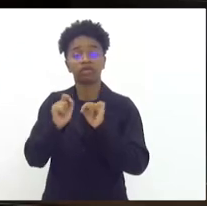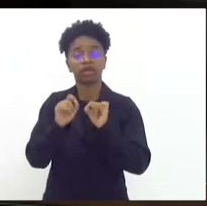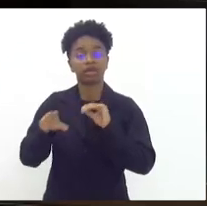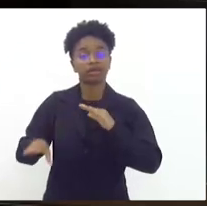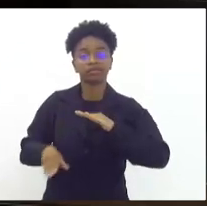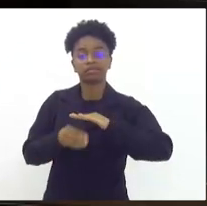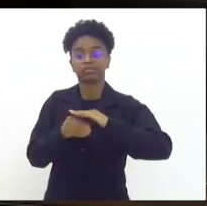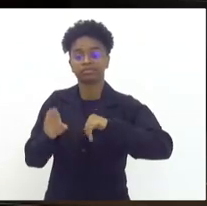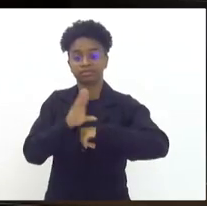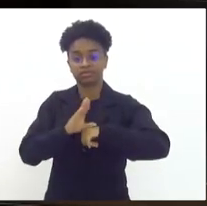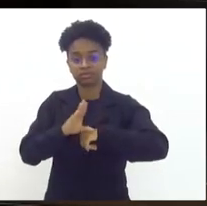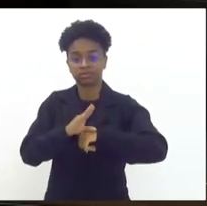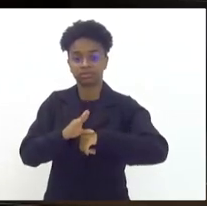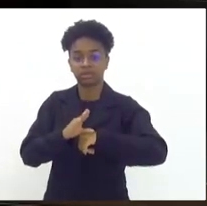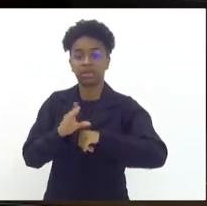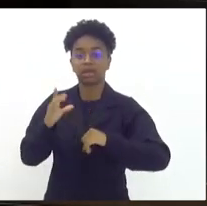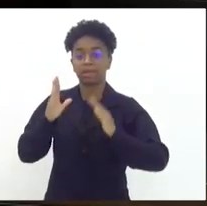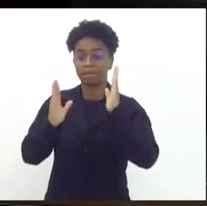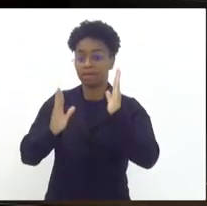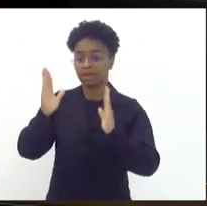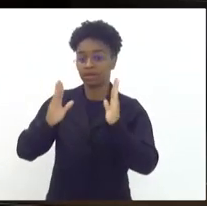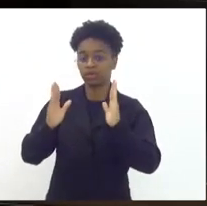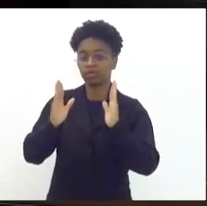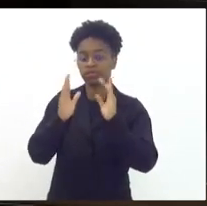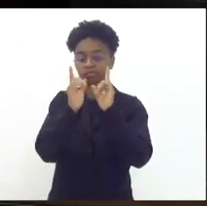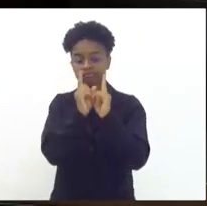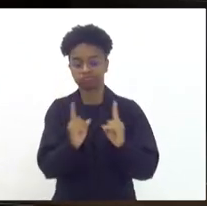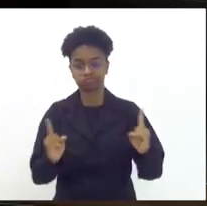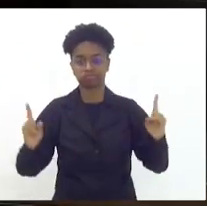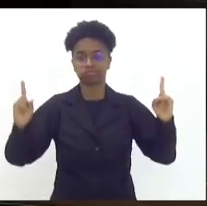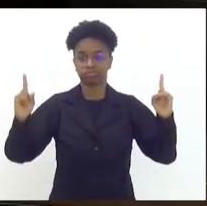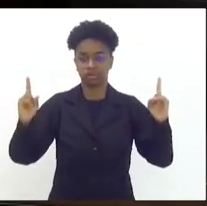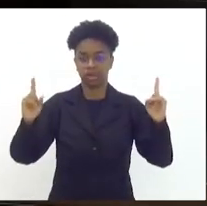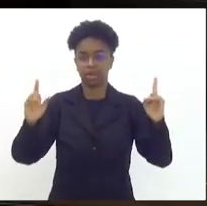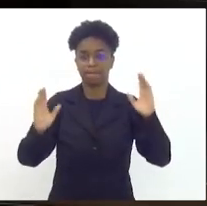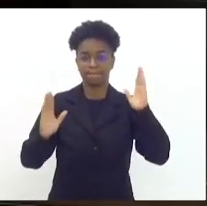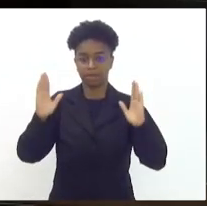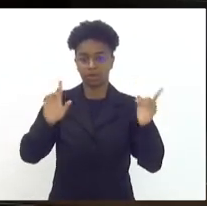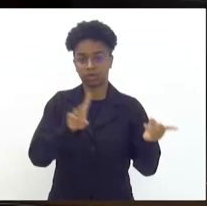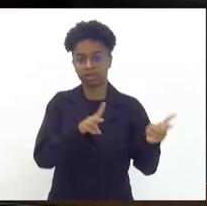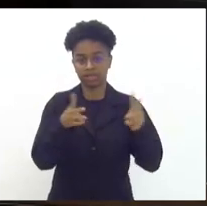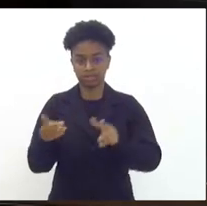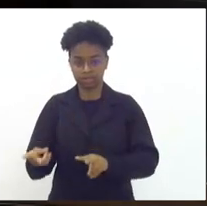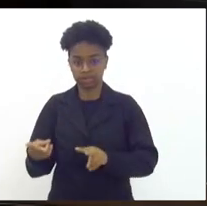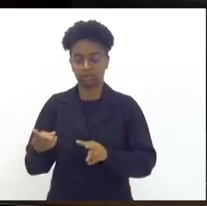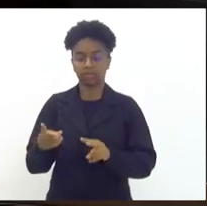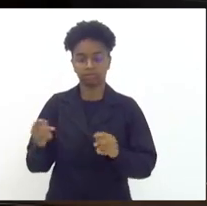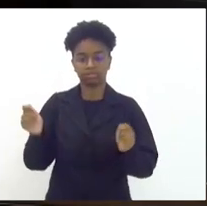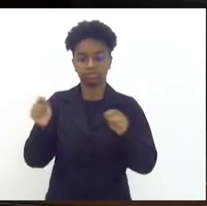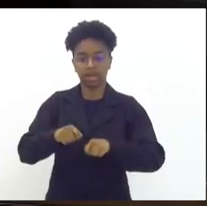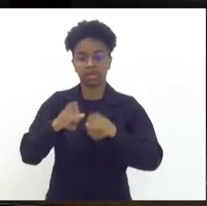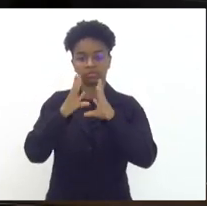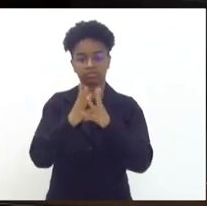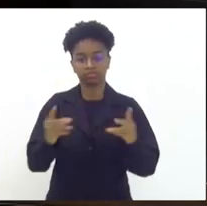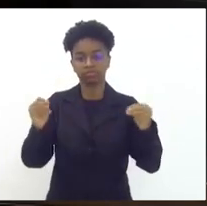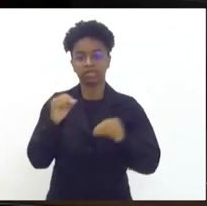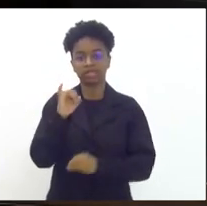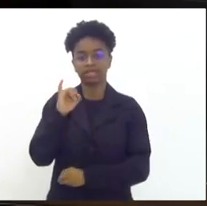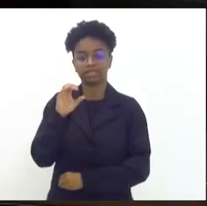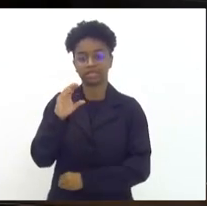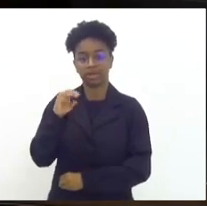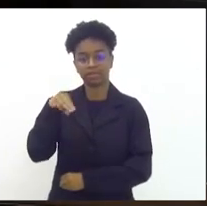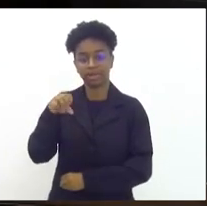pro rogue seus prazos da do período de transição para extinção do ICMS do ISS até